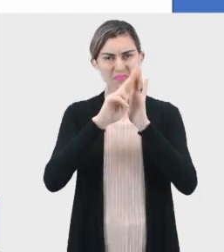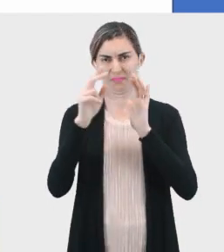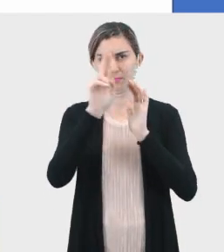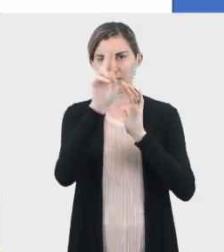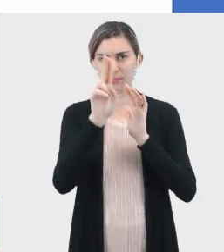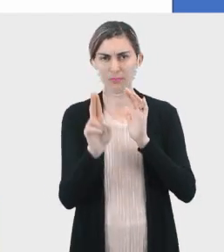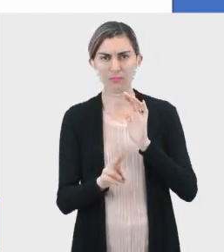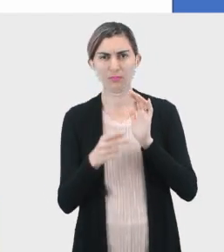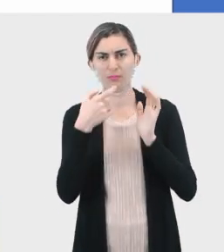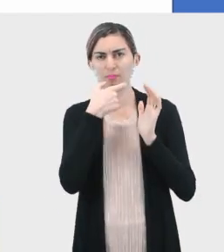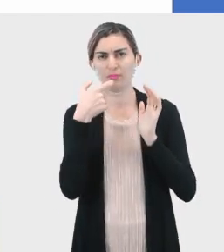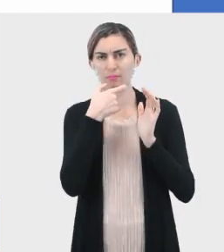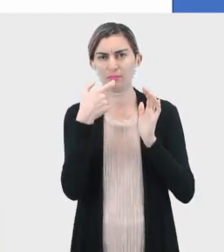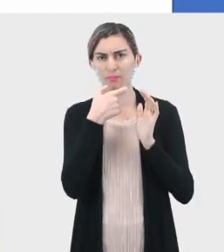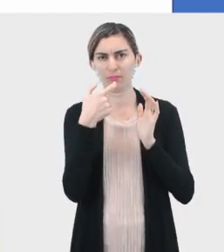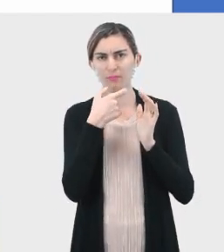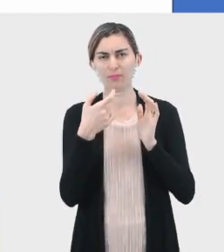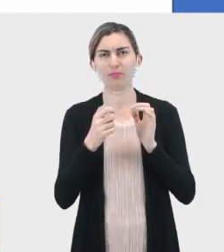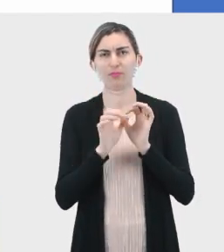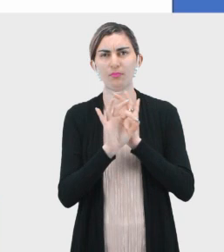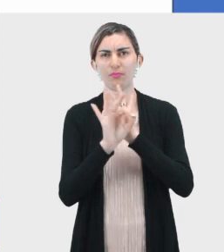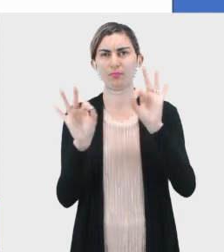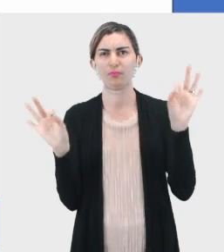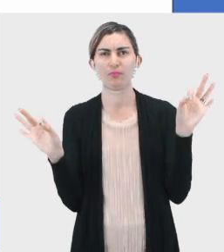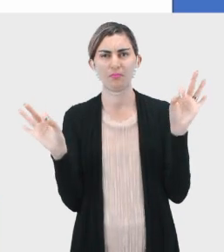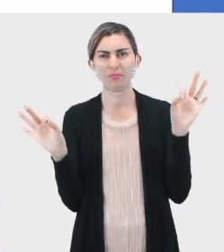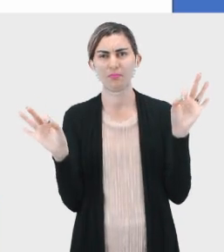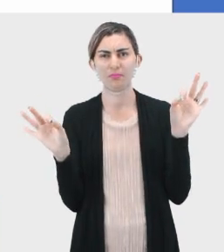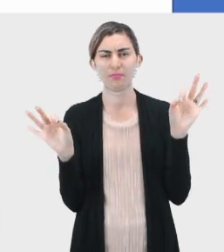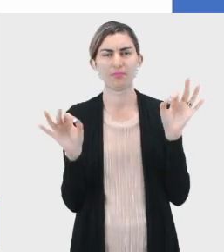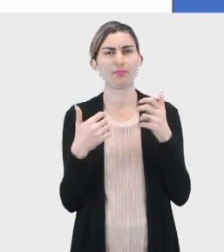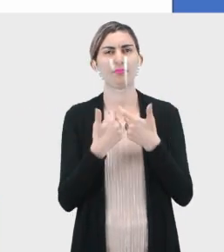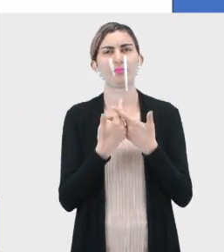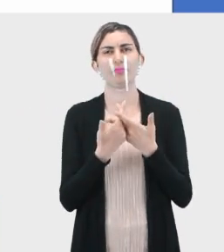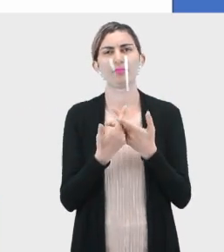Wonder, maravilhosa, maravilha.